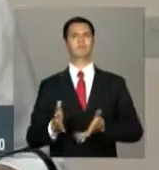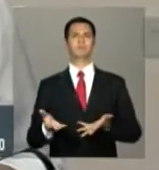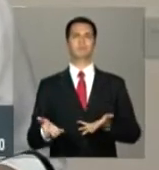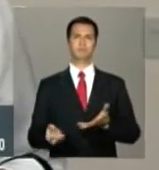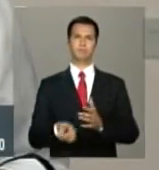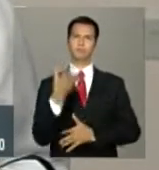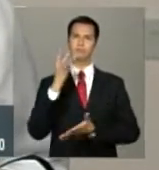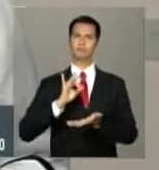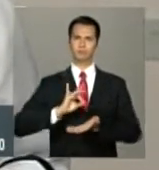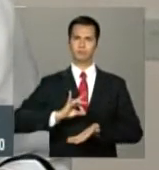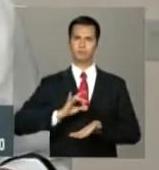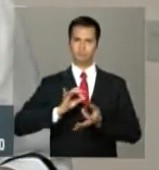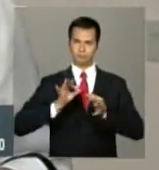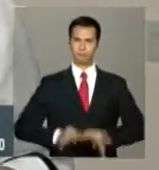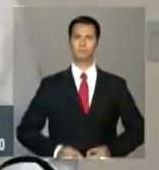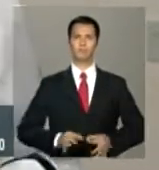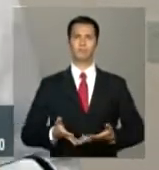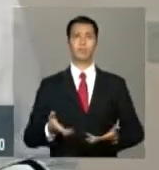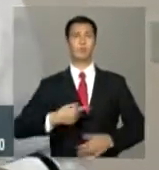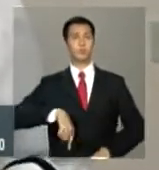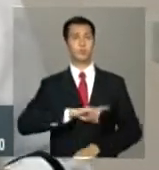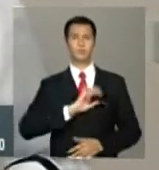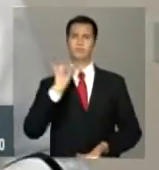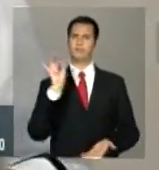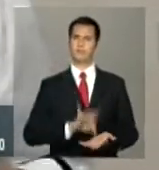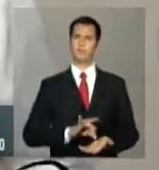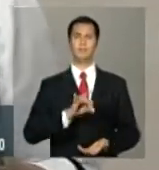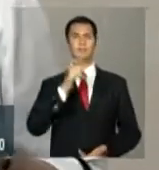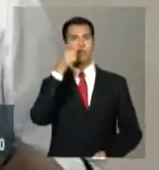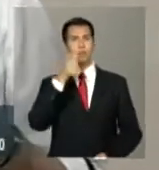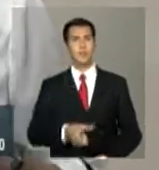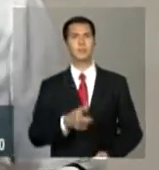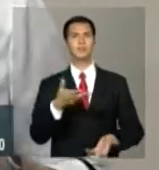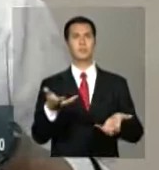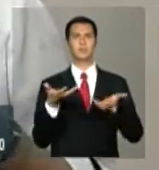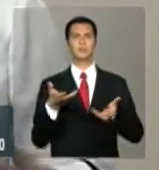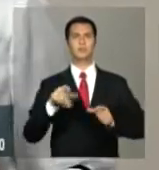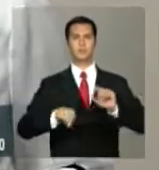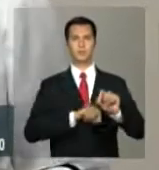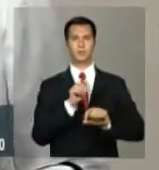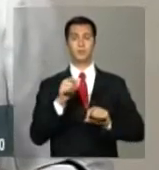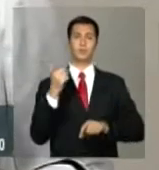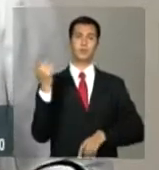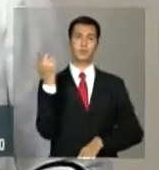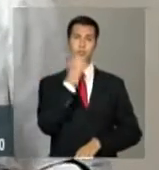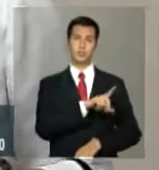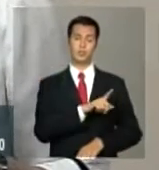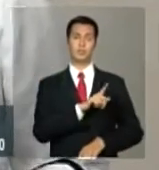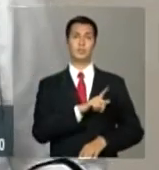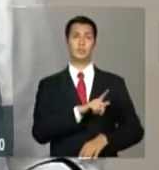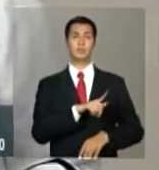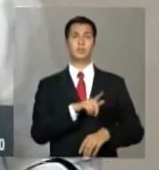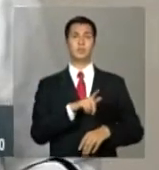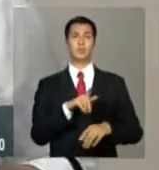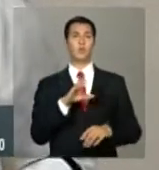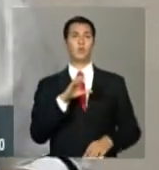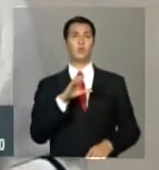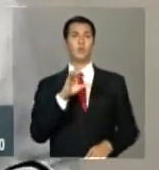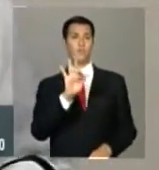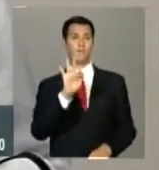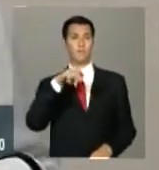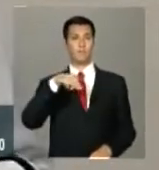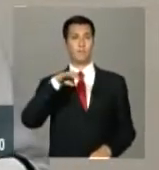Obviamente, nós estamos absolutamente interessados em que haja uma reforma das cotas do